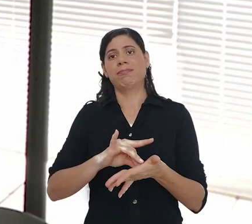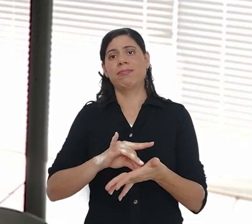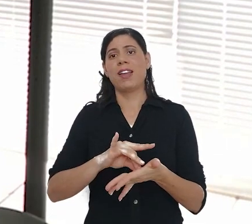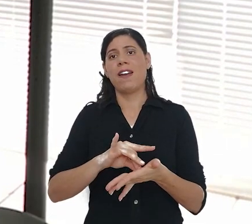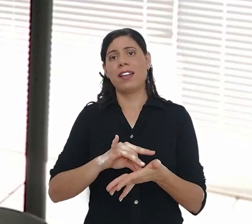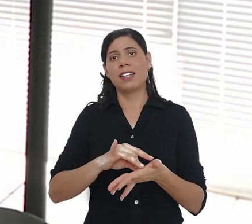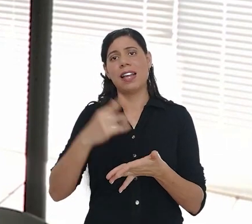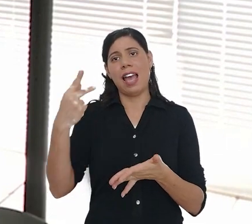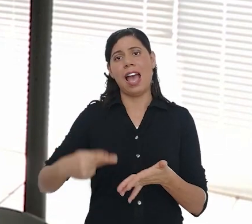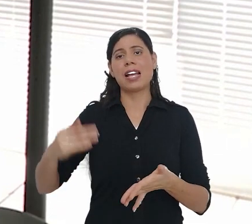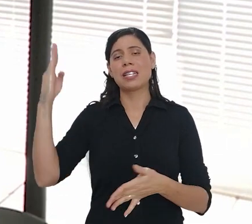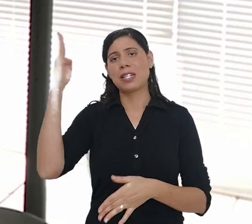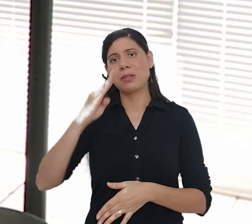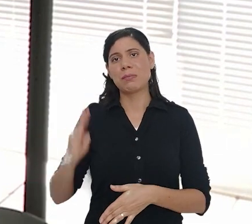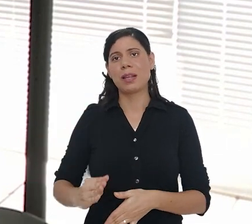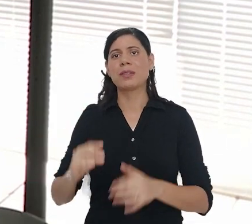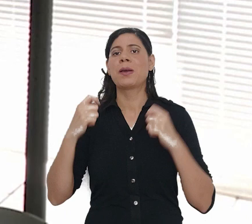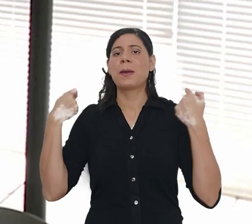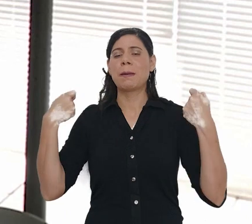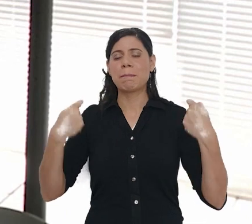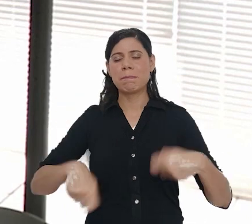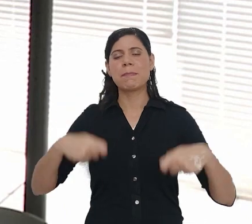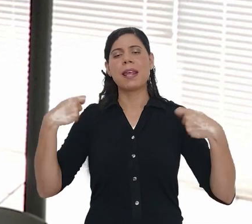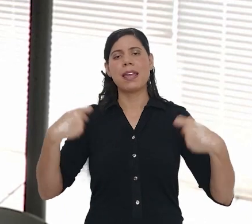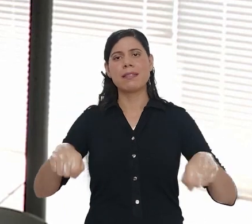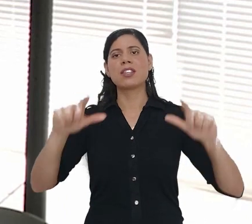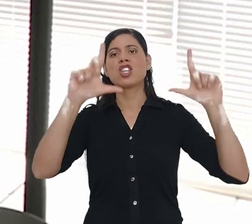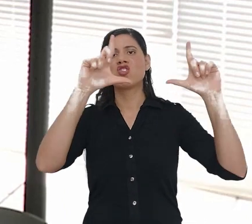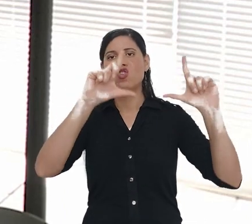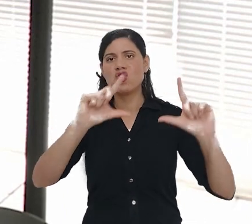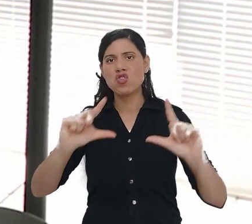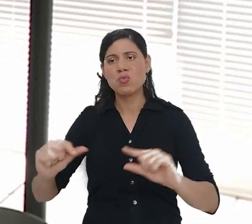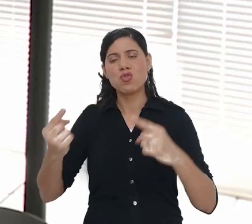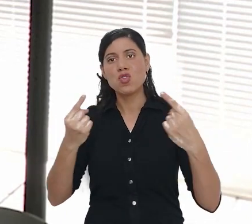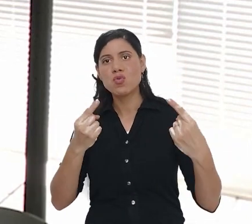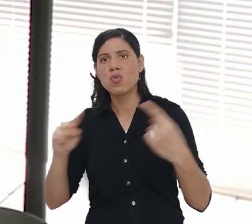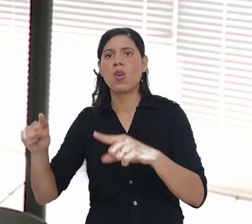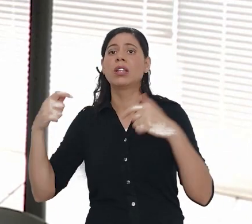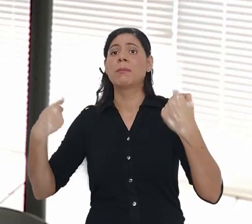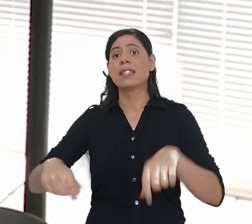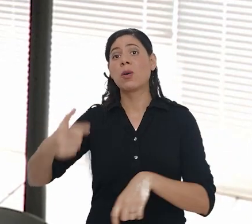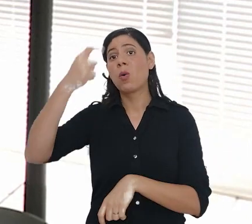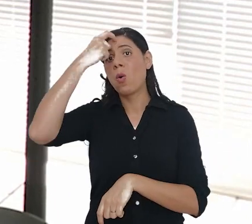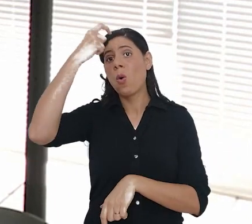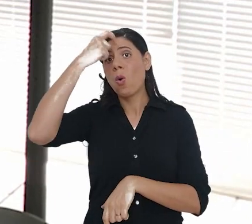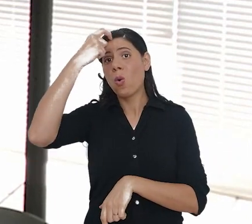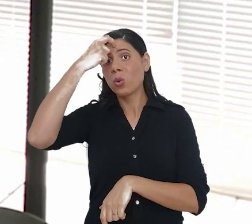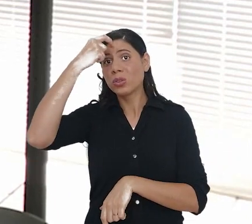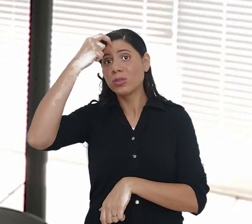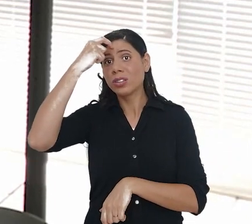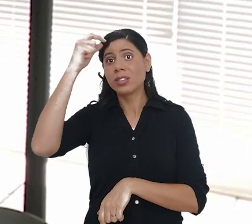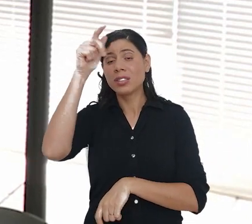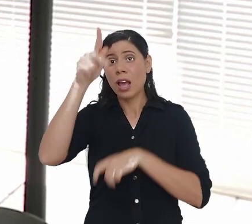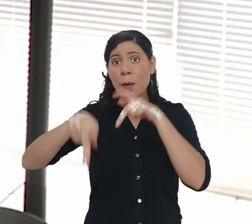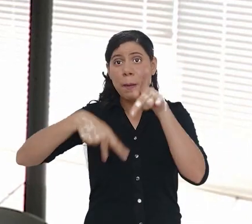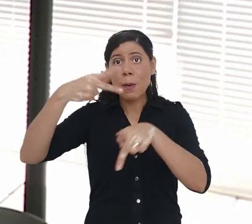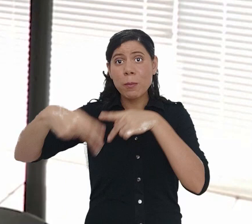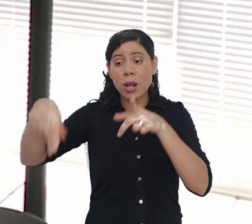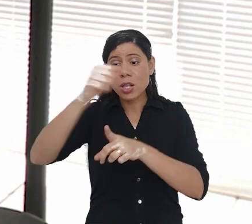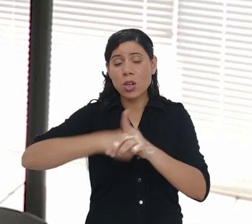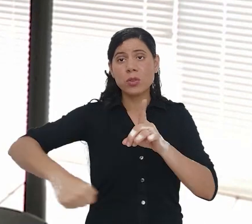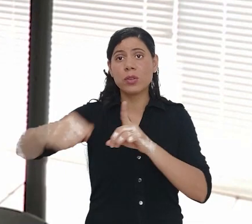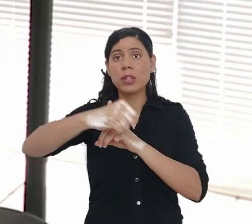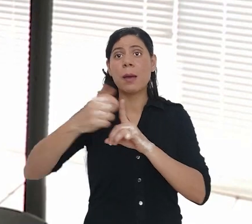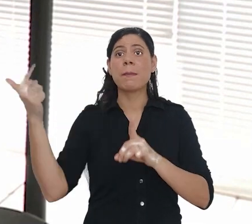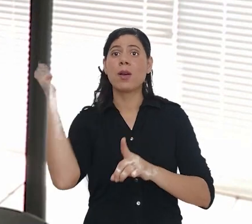presente no país e precisa ser cada vez mais combatida. É importante que haja uma conscientização cada vez maior da sociedade para que as